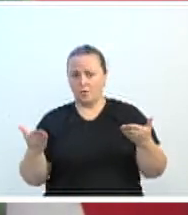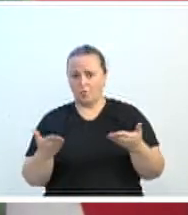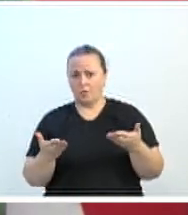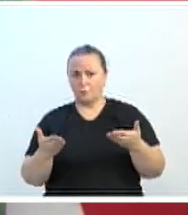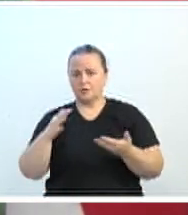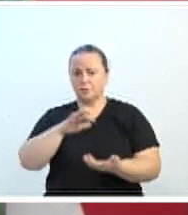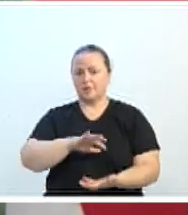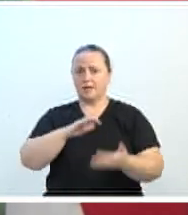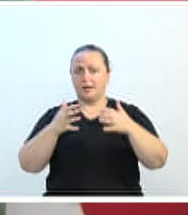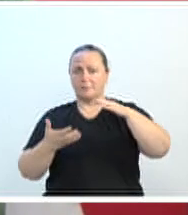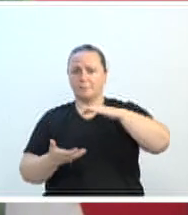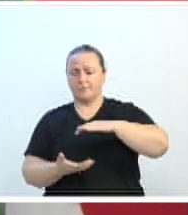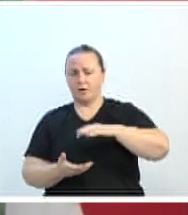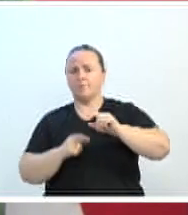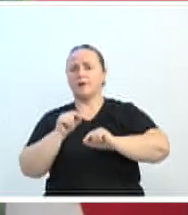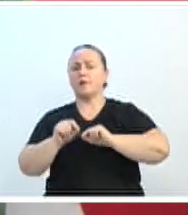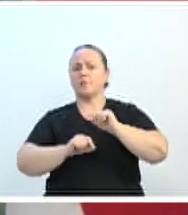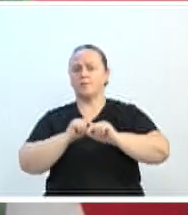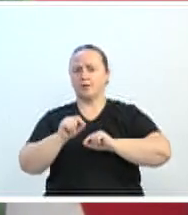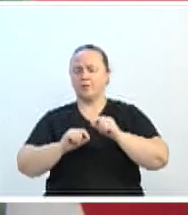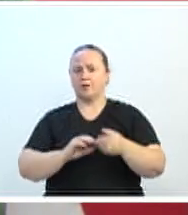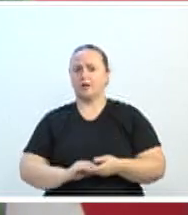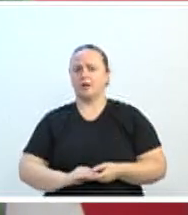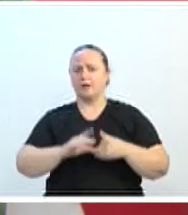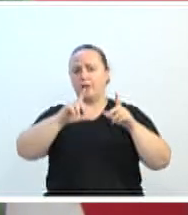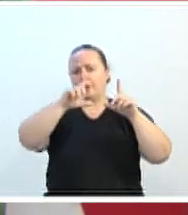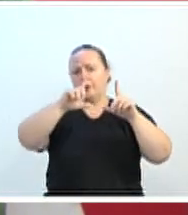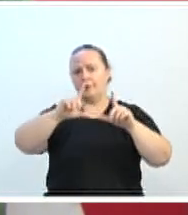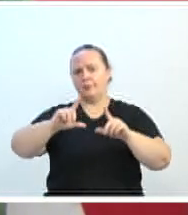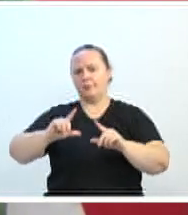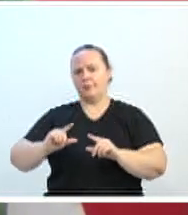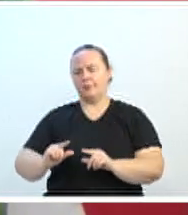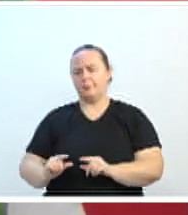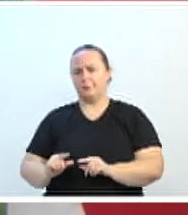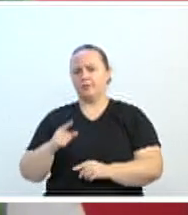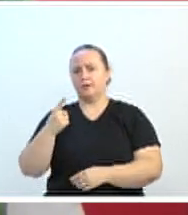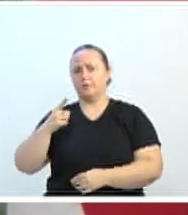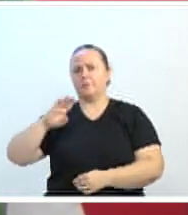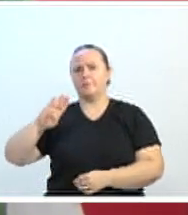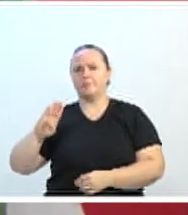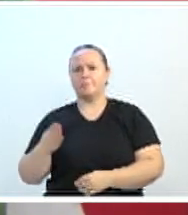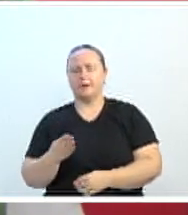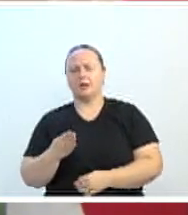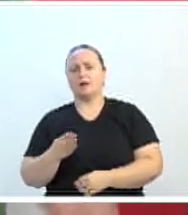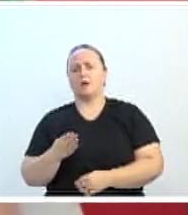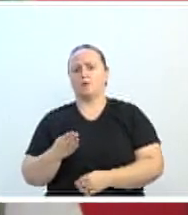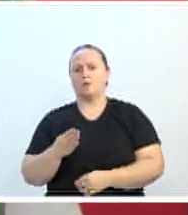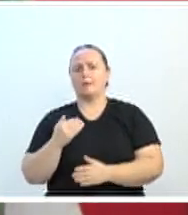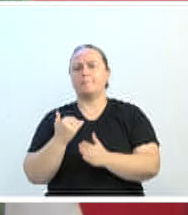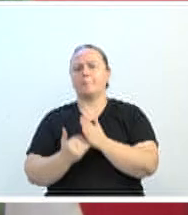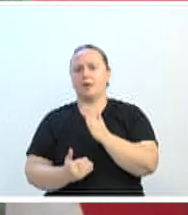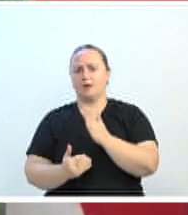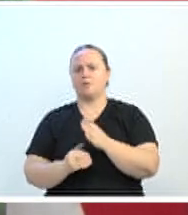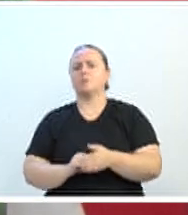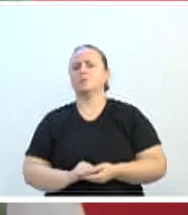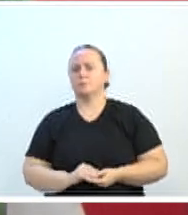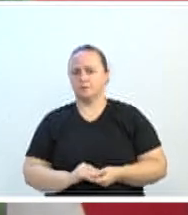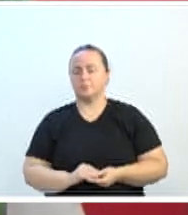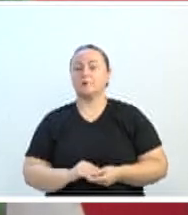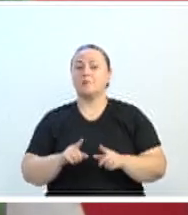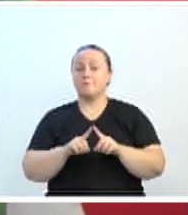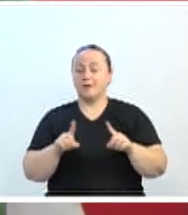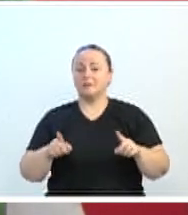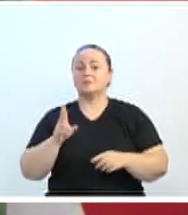representa uma diminuição de R$1,5 bilhão de reais no déficit. Mesmo assim, nós estamos falando ainda de mais de 3